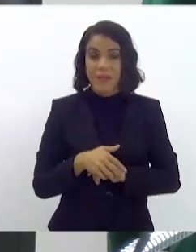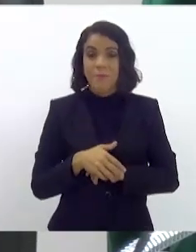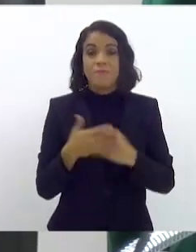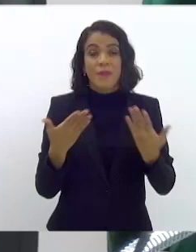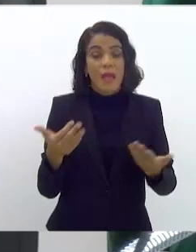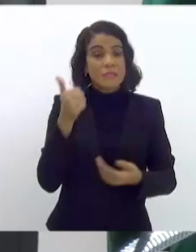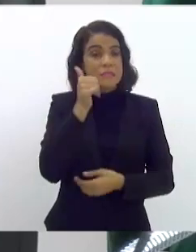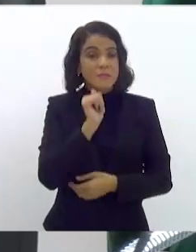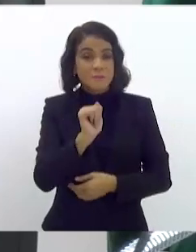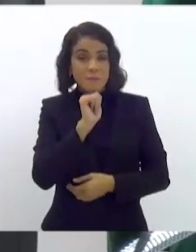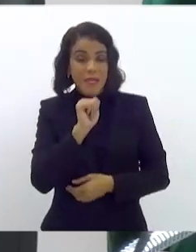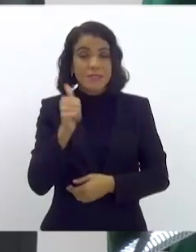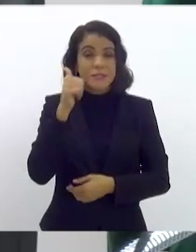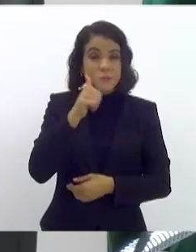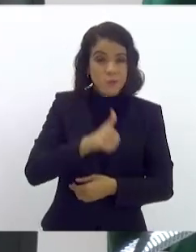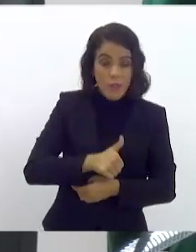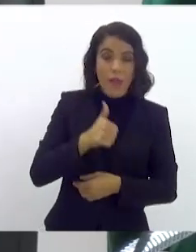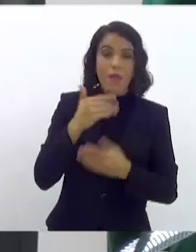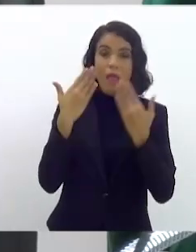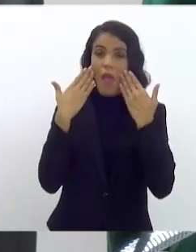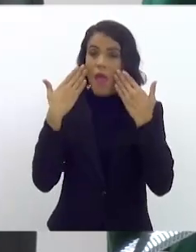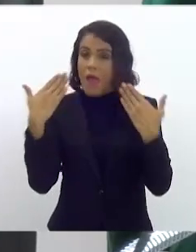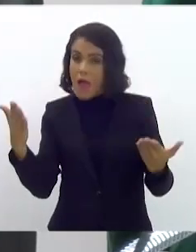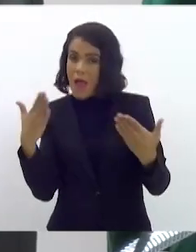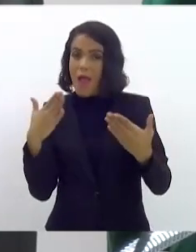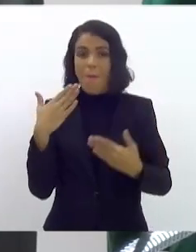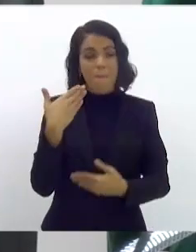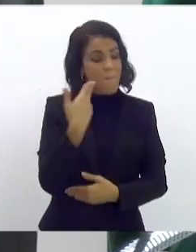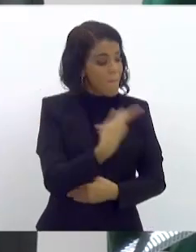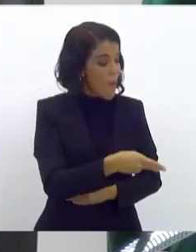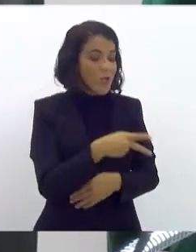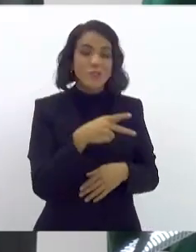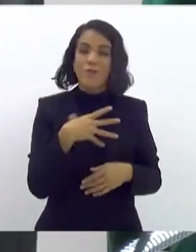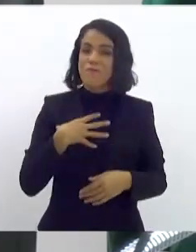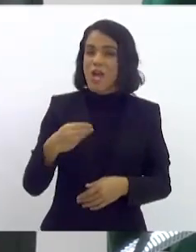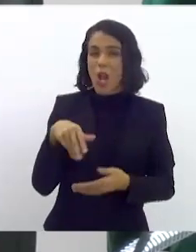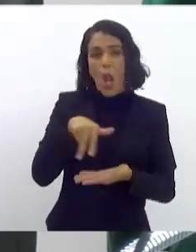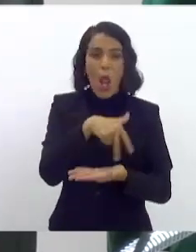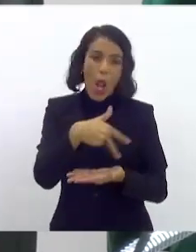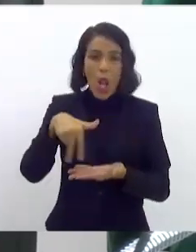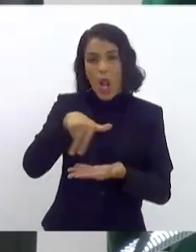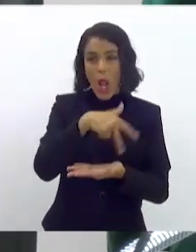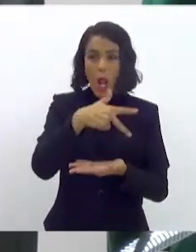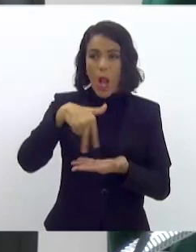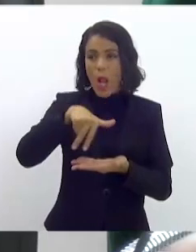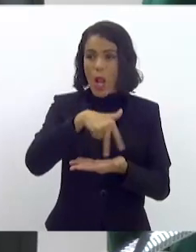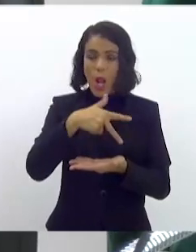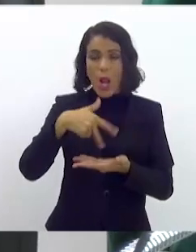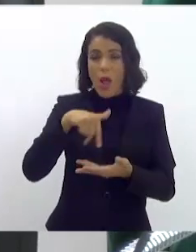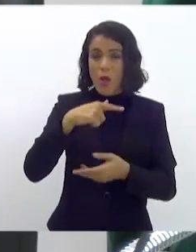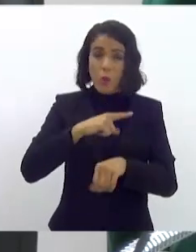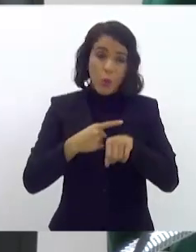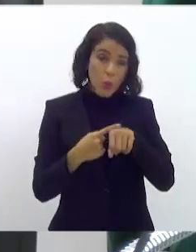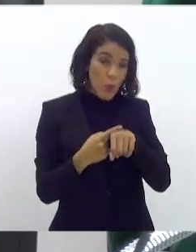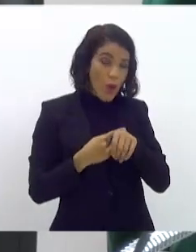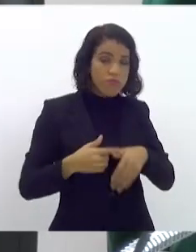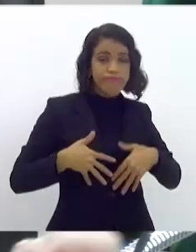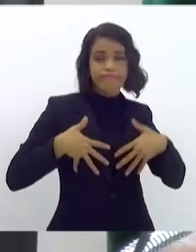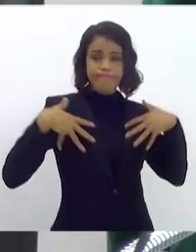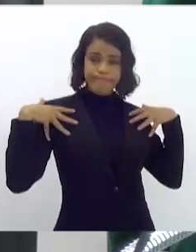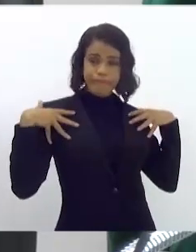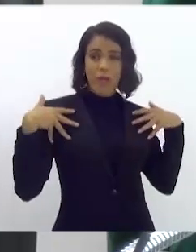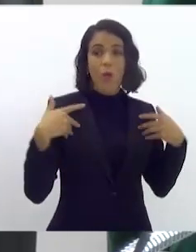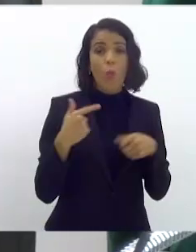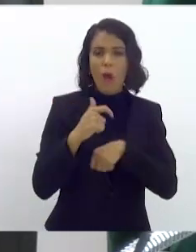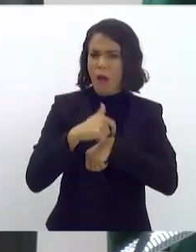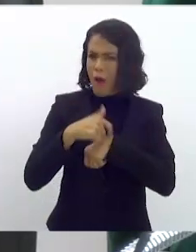as mães, as mulheres que se expõem, colocam seus filhos dançando funk, as mulheres que colocam foto quase nuas, uma hora